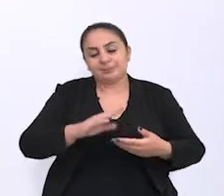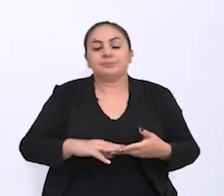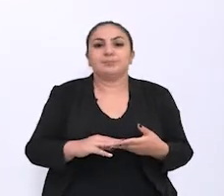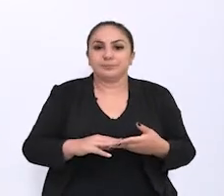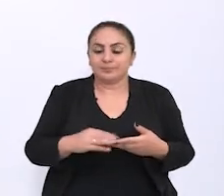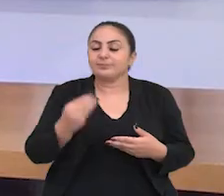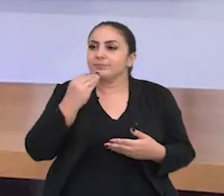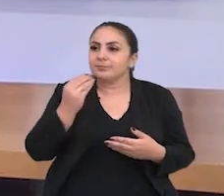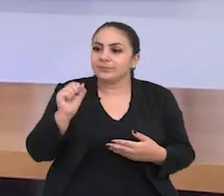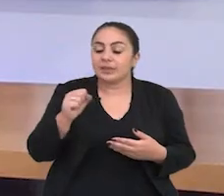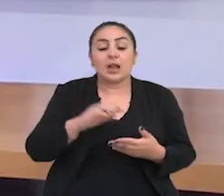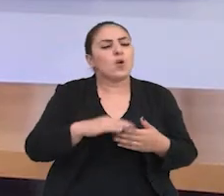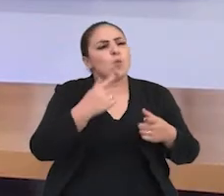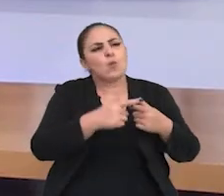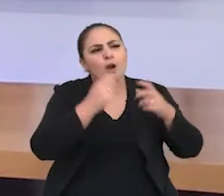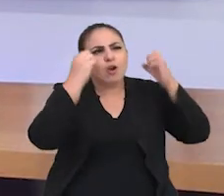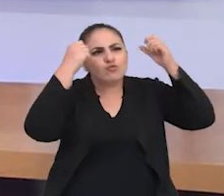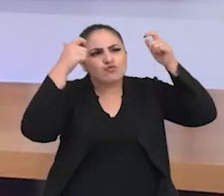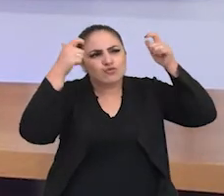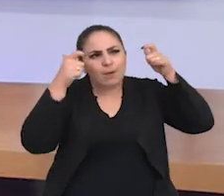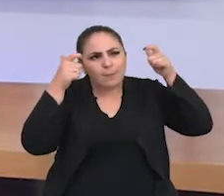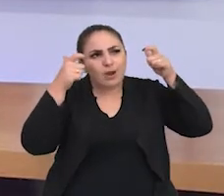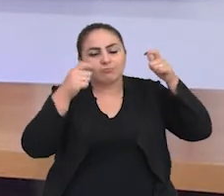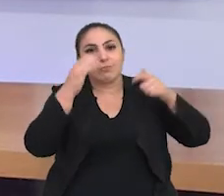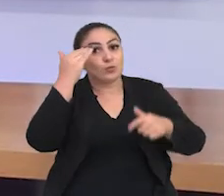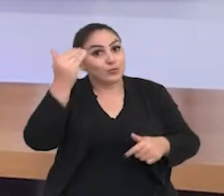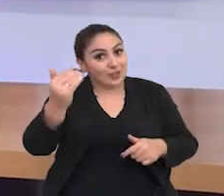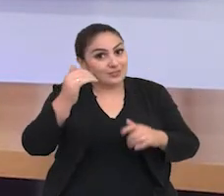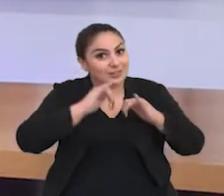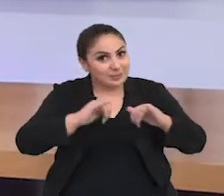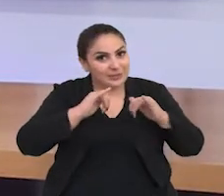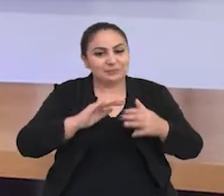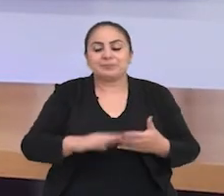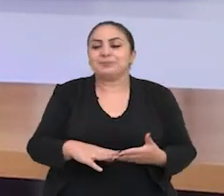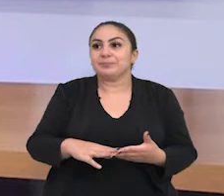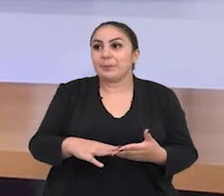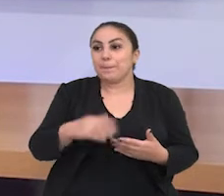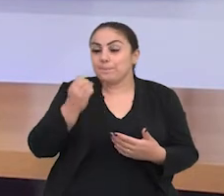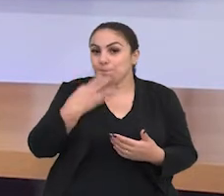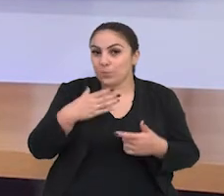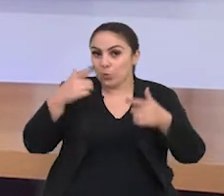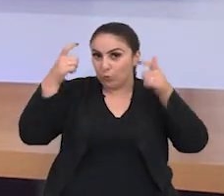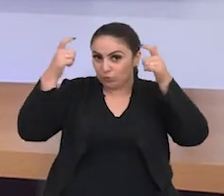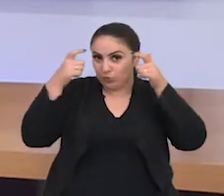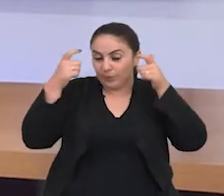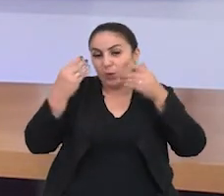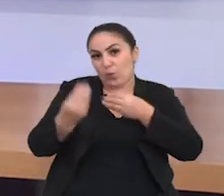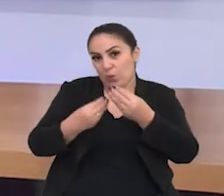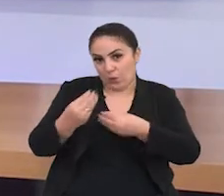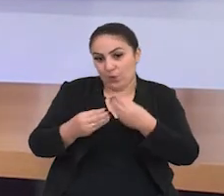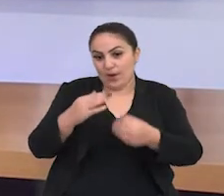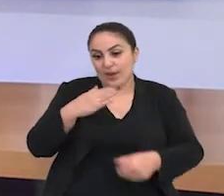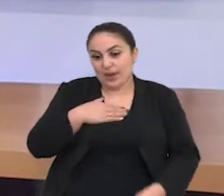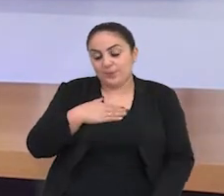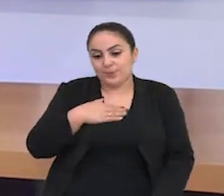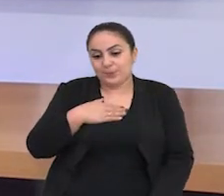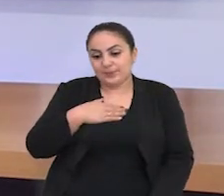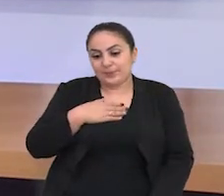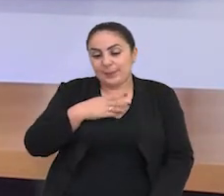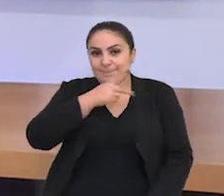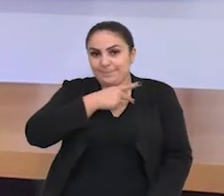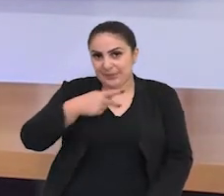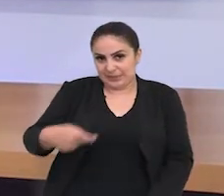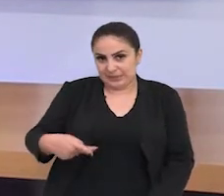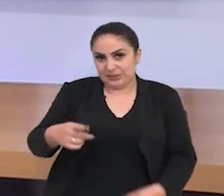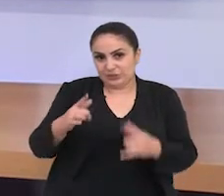né? Uhum. E o chapéu foi o sucesso da campanha? O chapéu, como eu